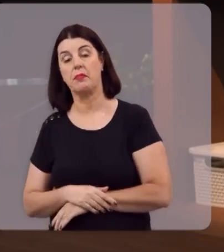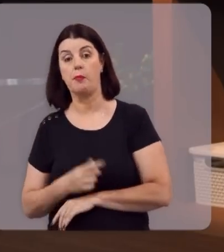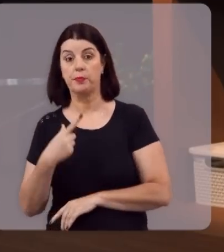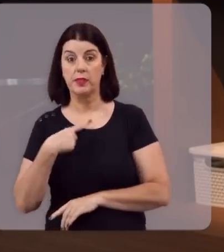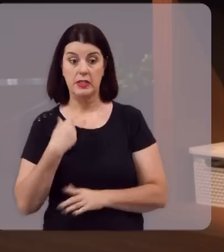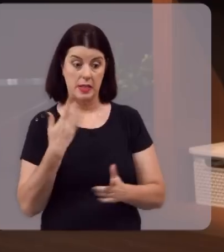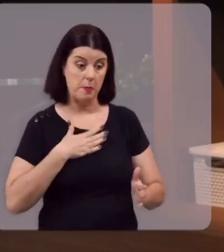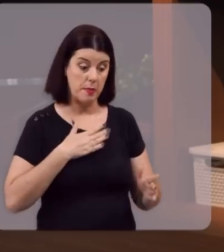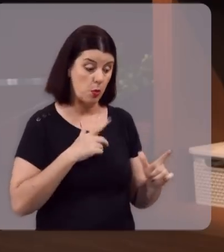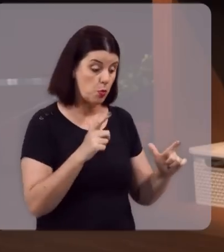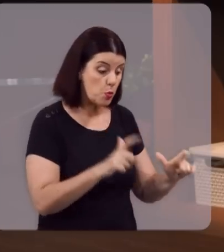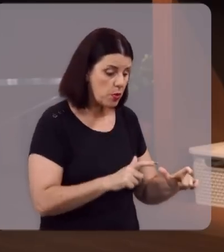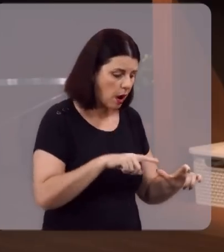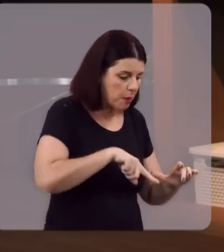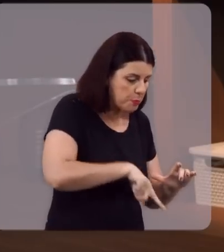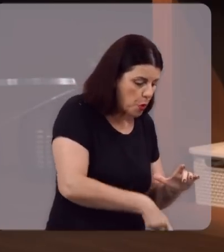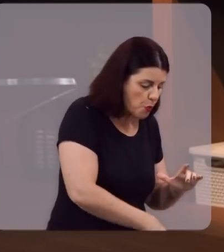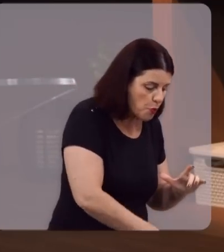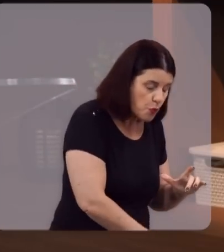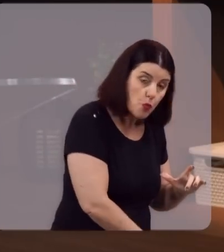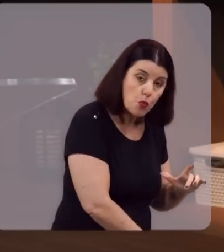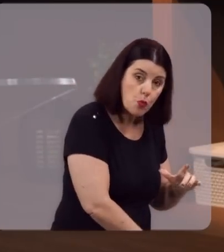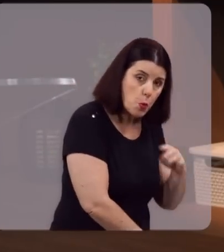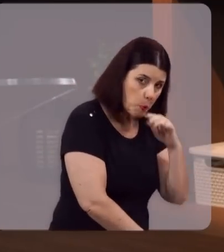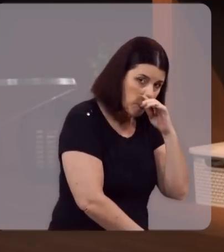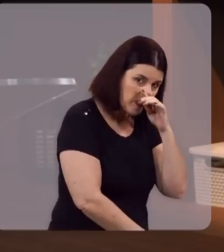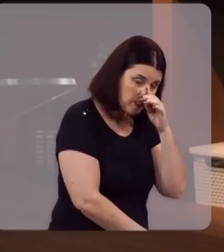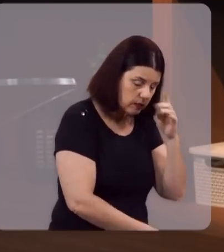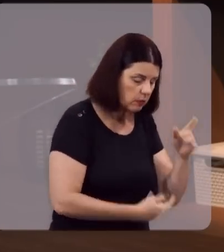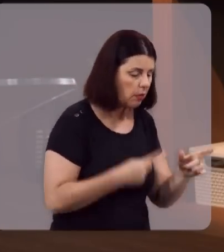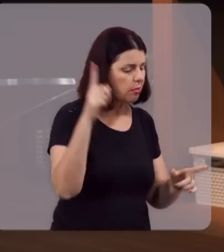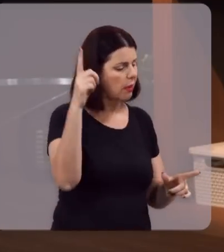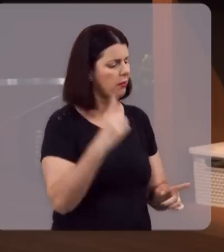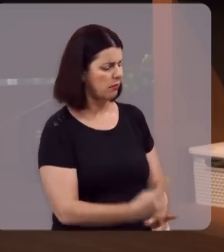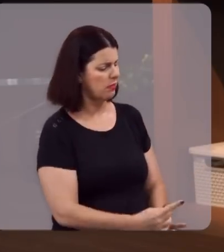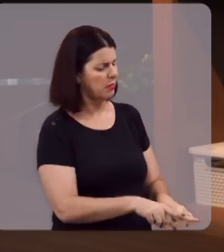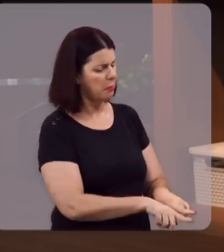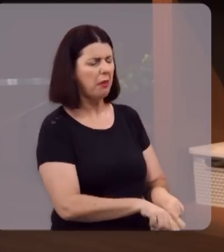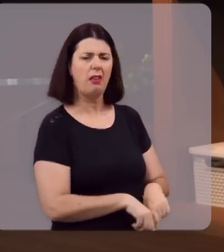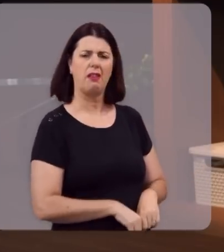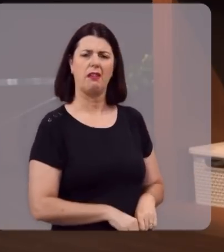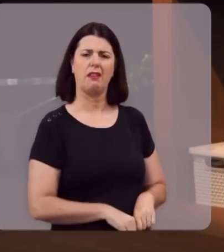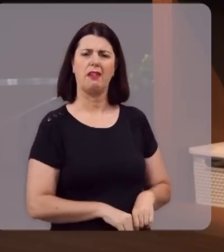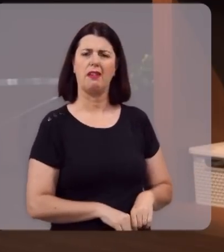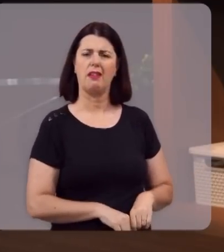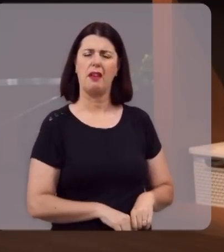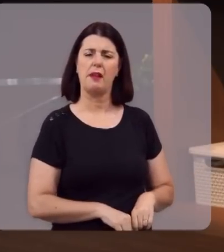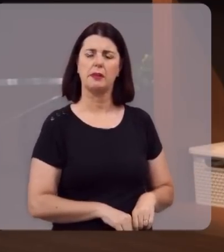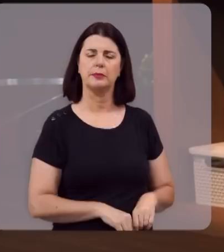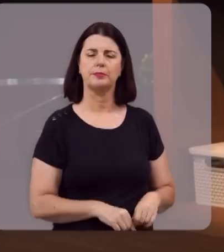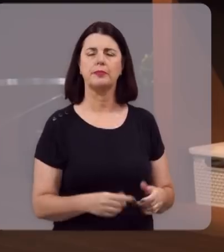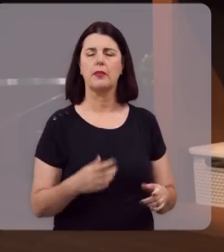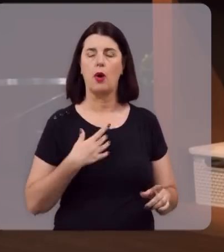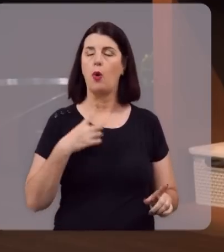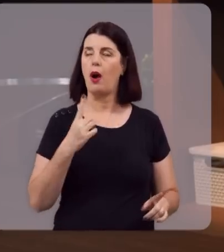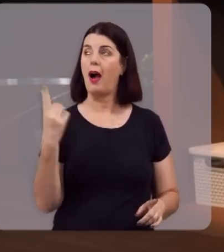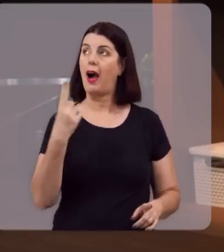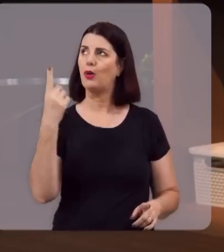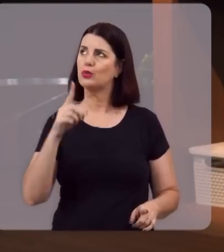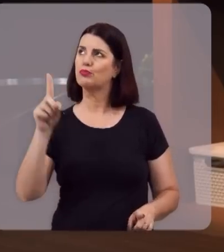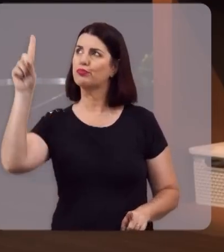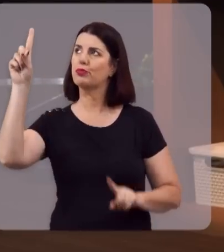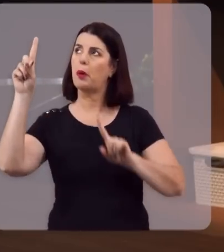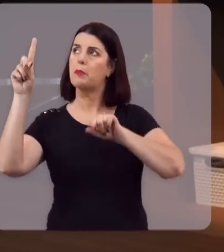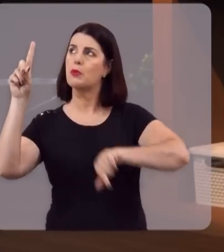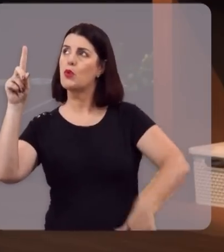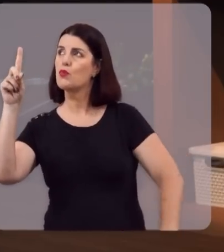se faça minha cama no mais profundo Abismo lá estás também ele pega o ponto mais alto